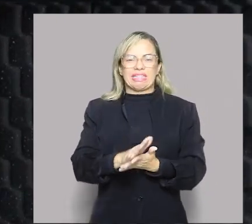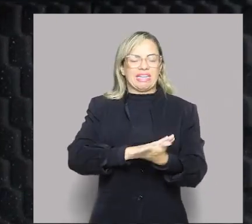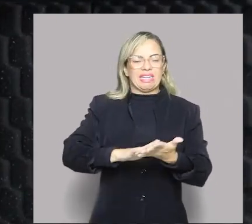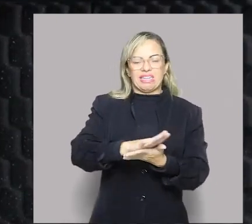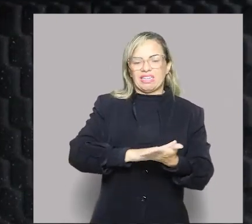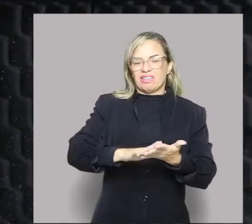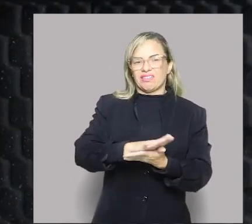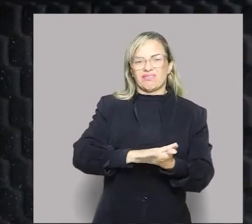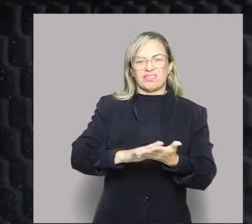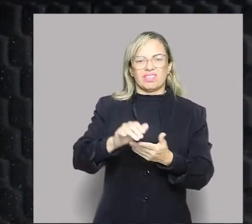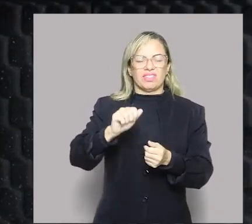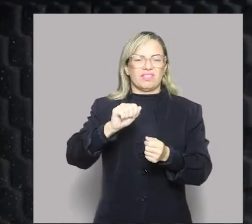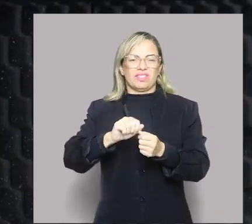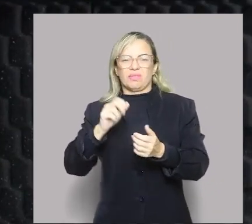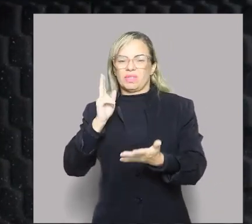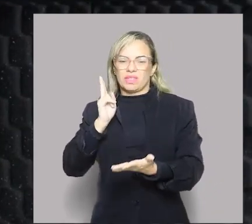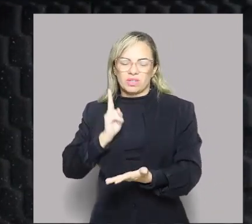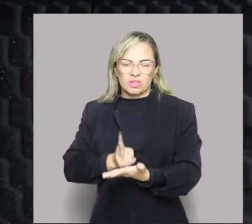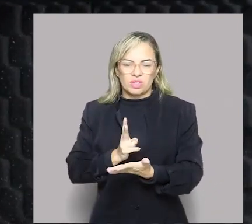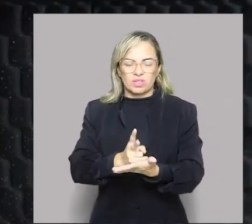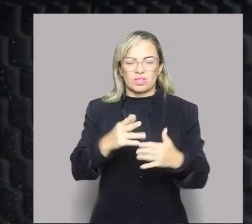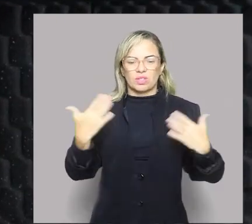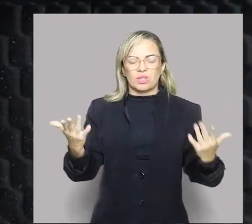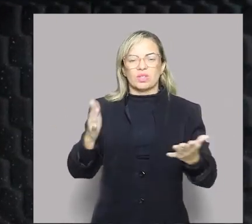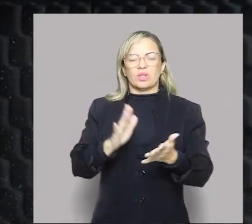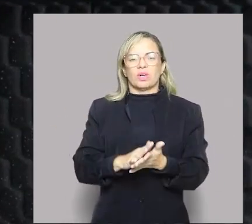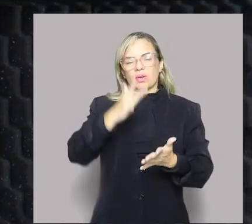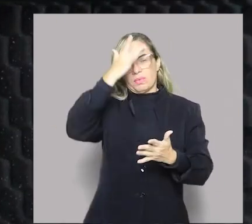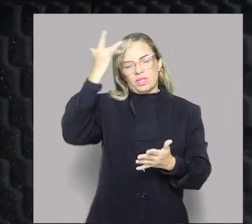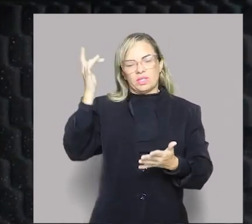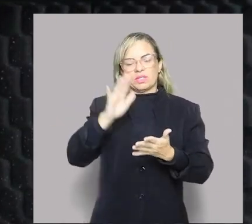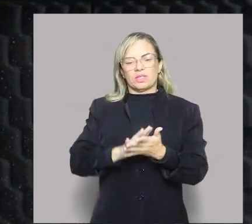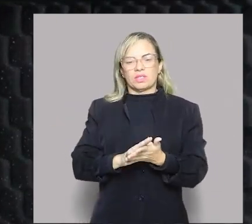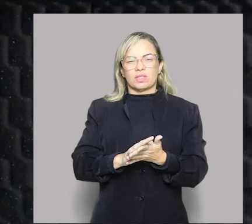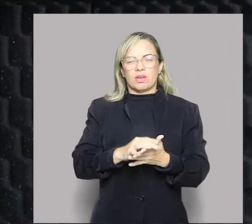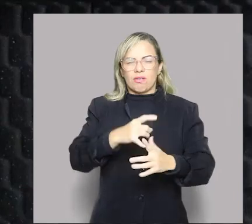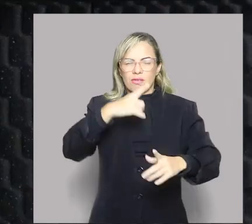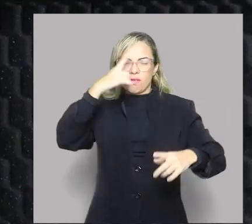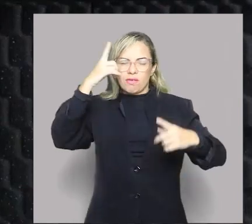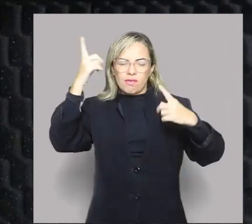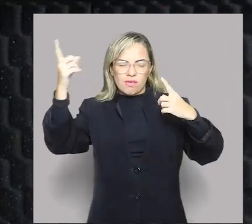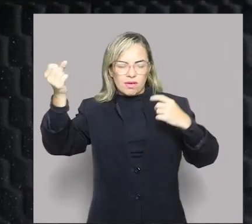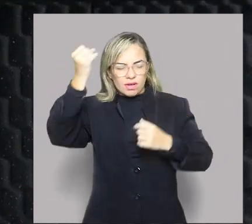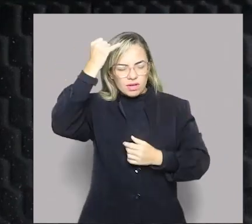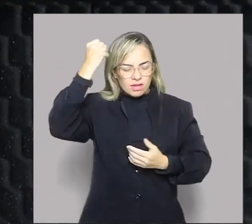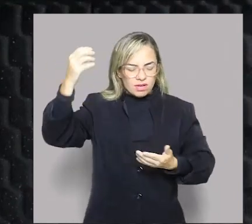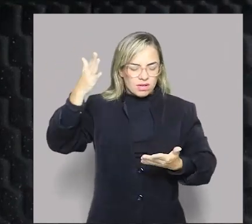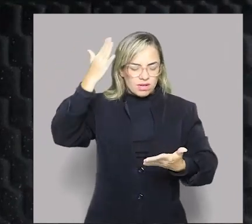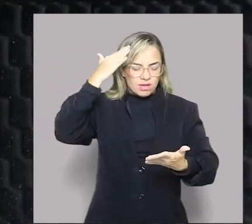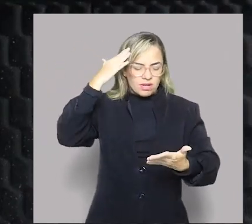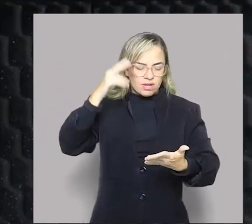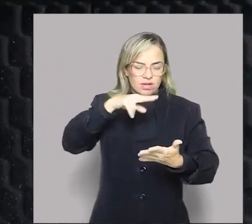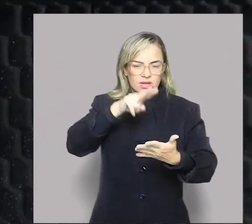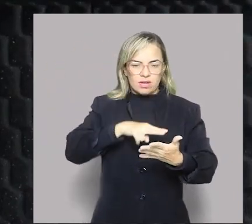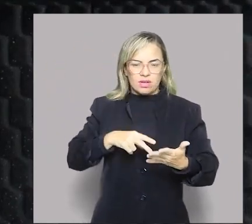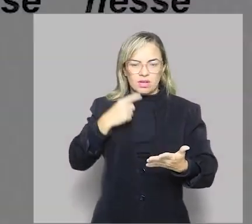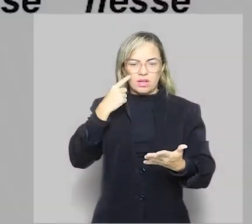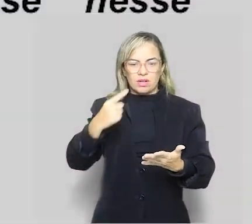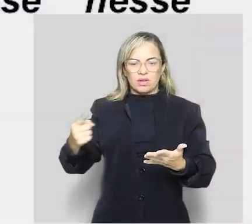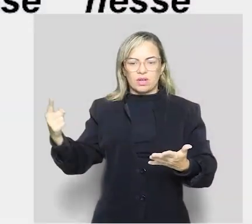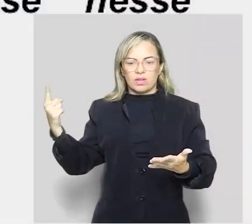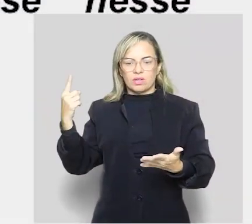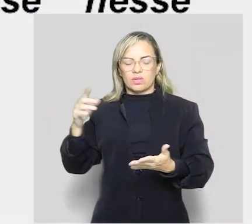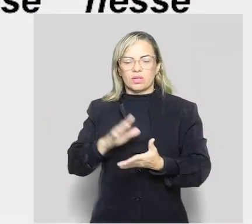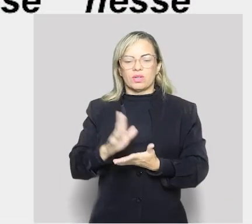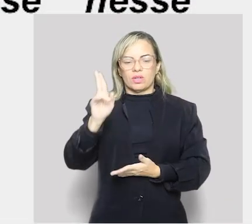essa. Mas o que o aluno fez? O que o candidato, o produtor do texto fez? Ele fez a interpretação dessa liquidez. Olha